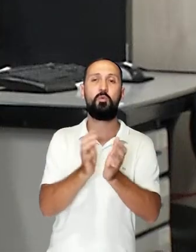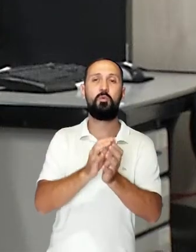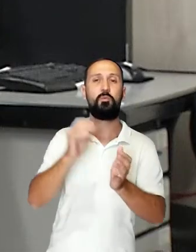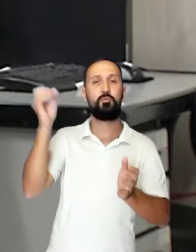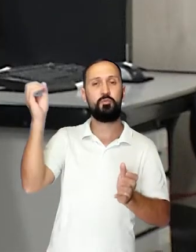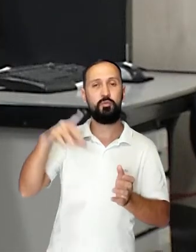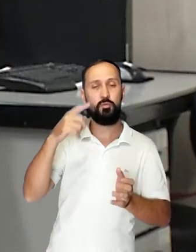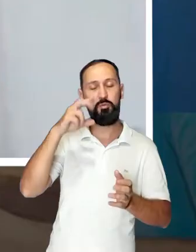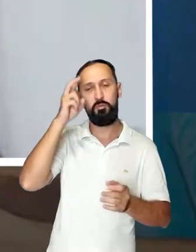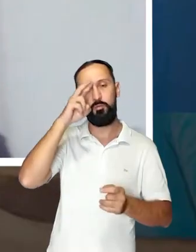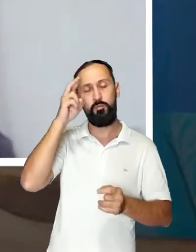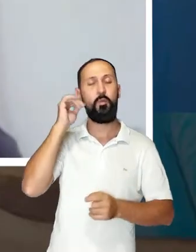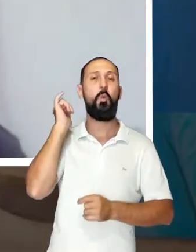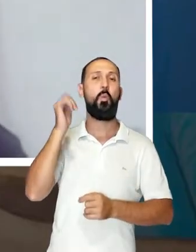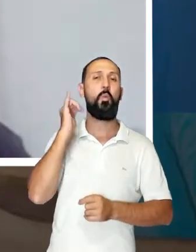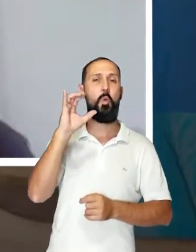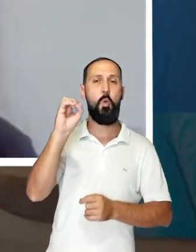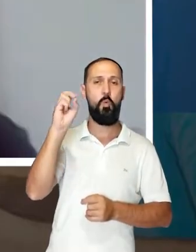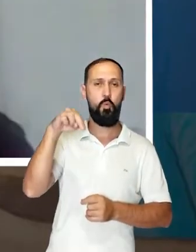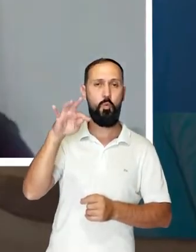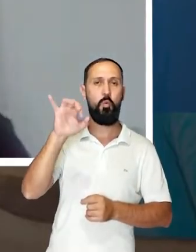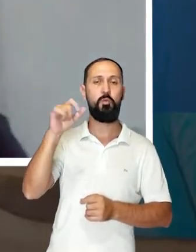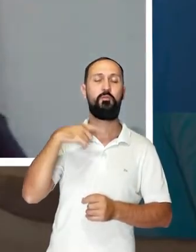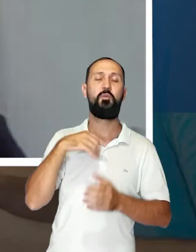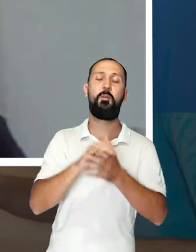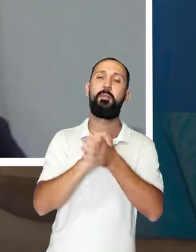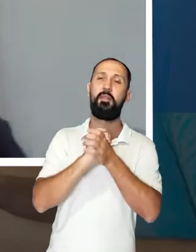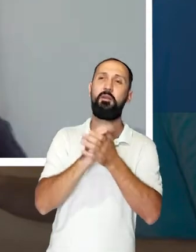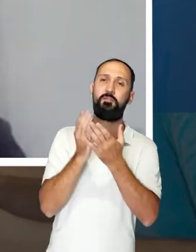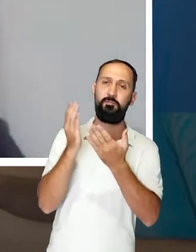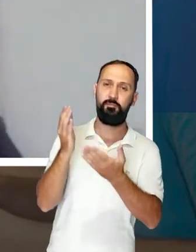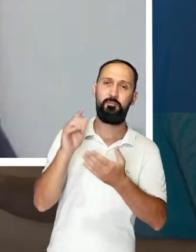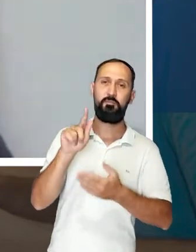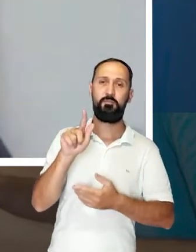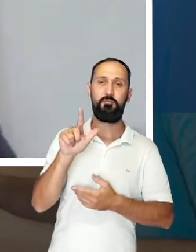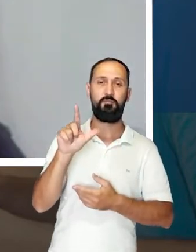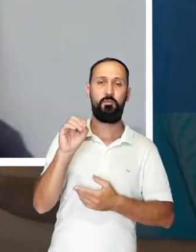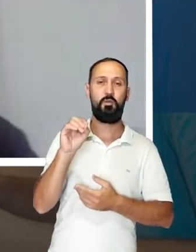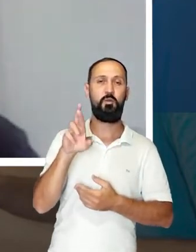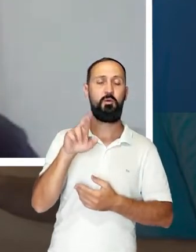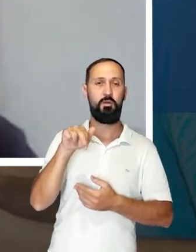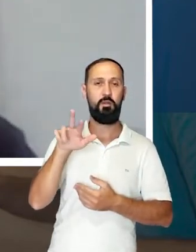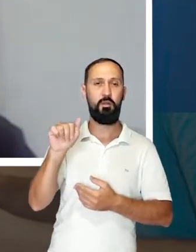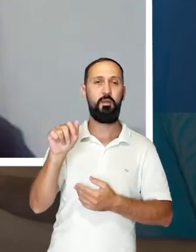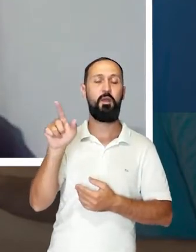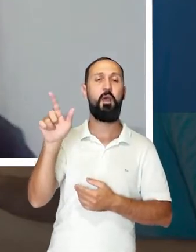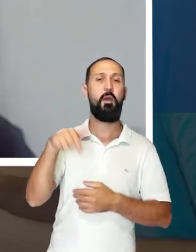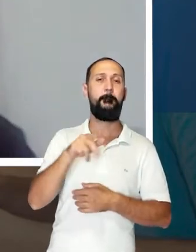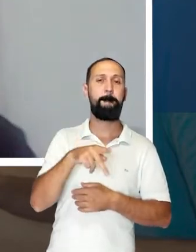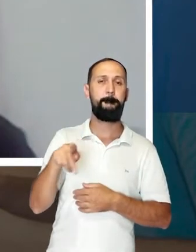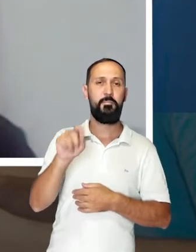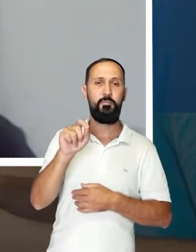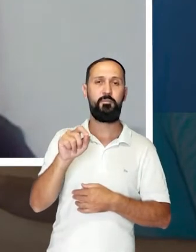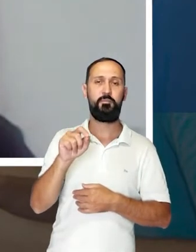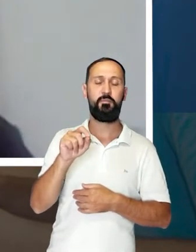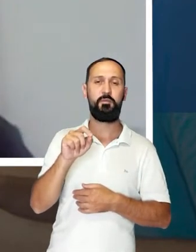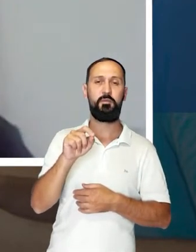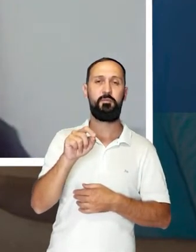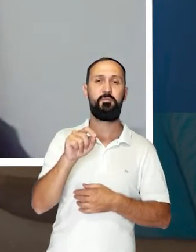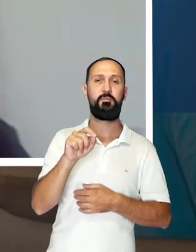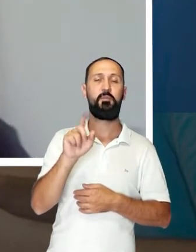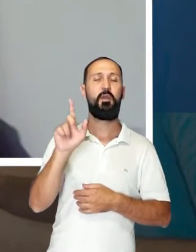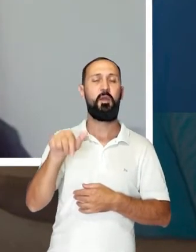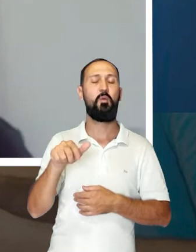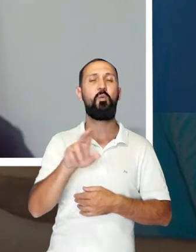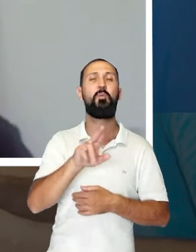uma outra, que eu escrevi um conto, que foi uma homenagem à Glorinha, né? Feito pela professora também